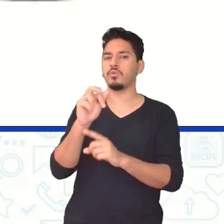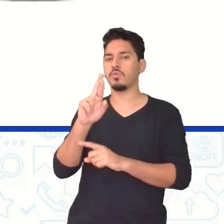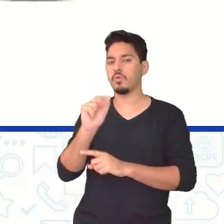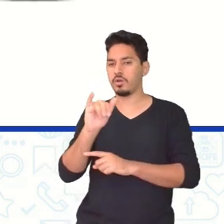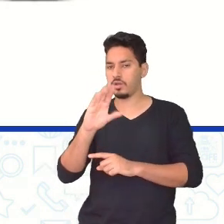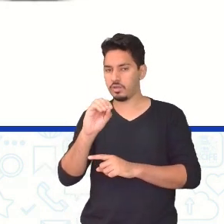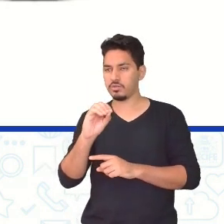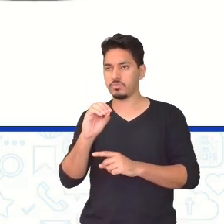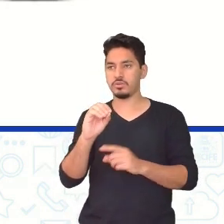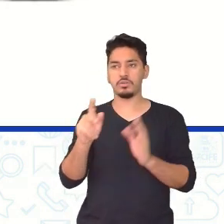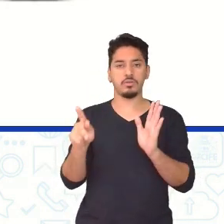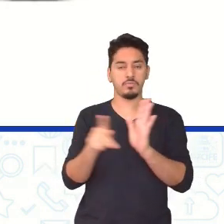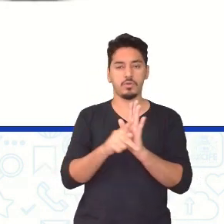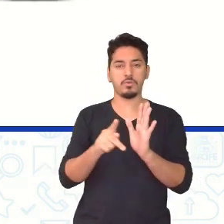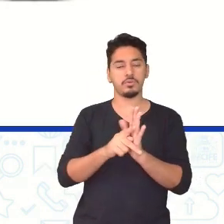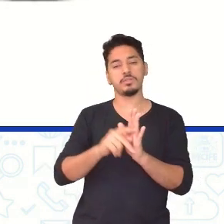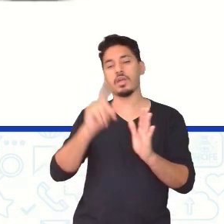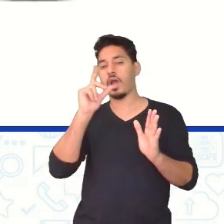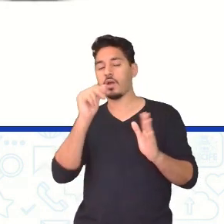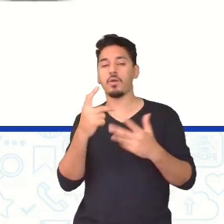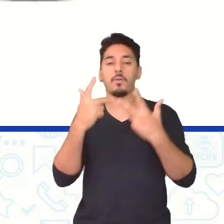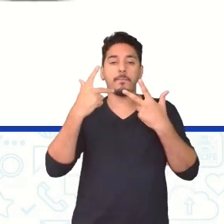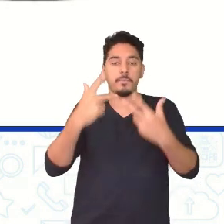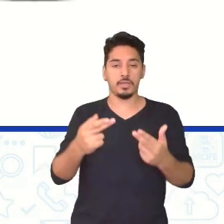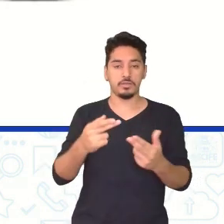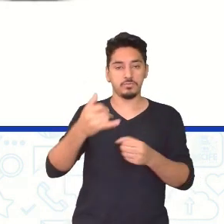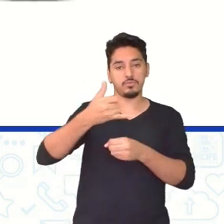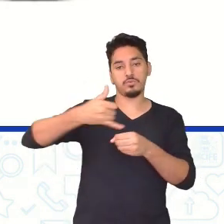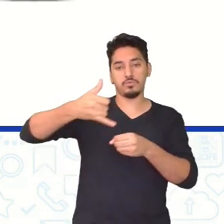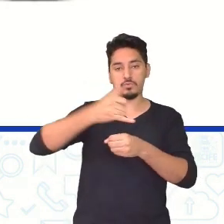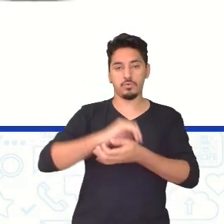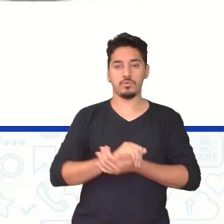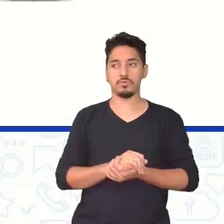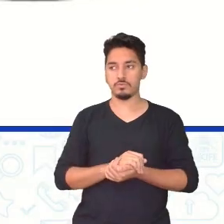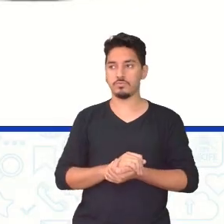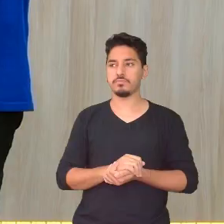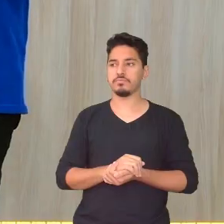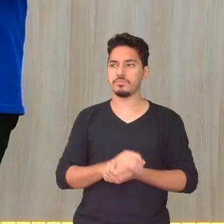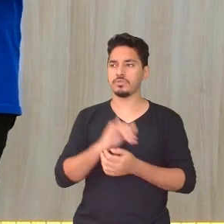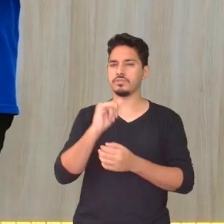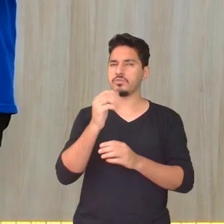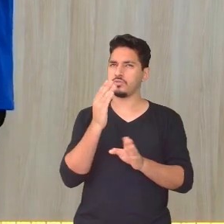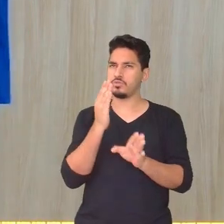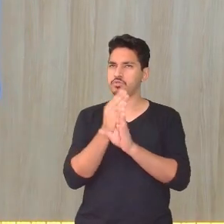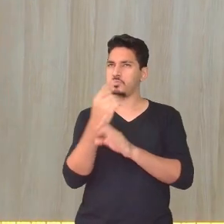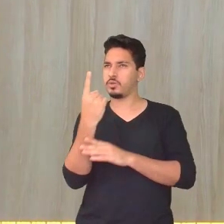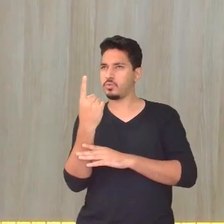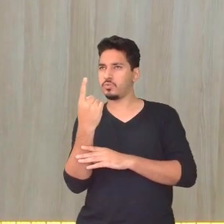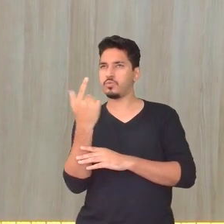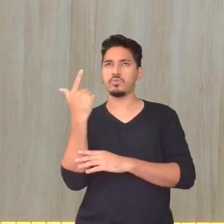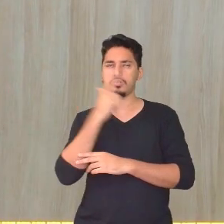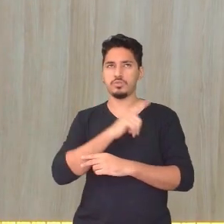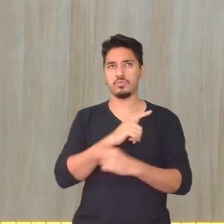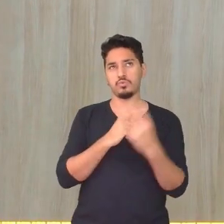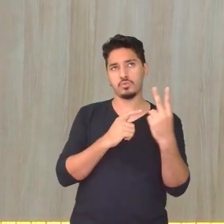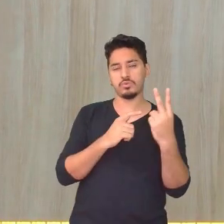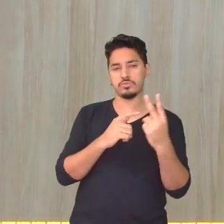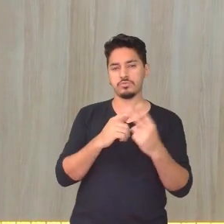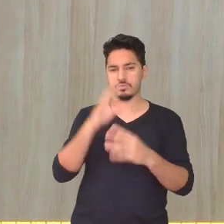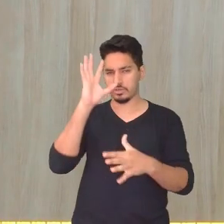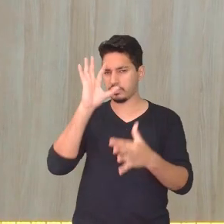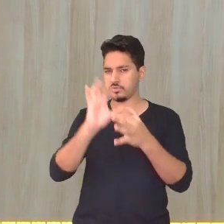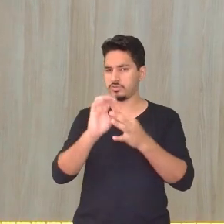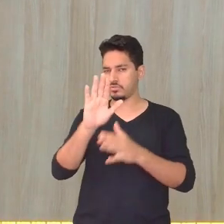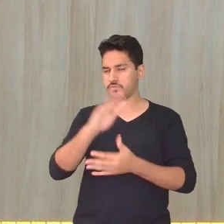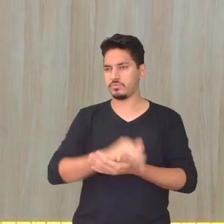da água aí, ó, da parte da água, é o mesmo do óleo. Olha só, então se eu descobrir um raio, eu descubro outro. Então, raciocínio, vamos